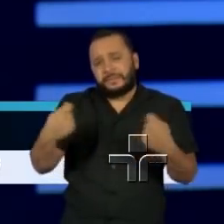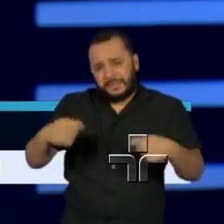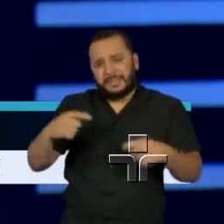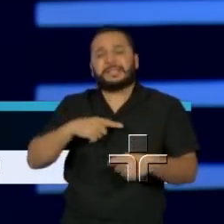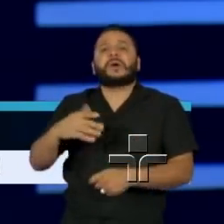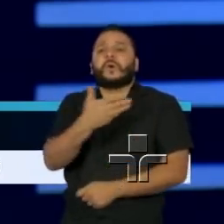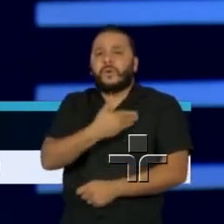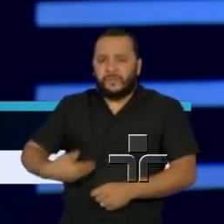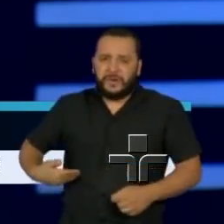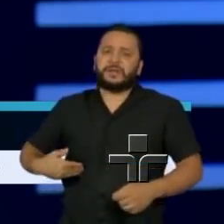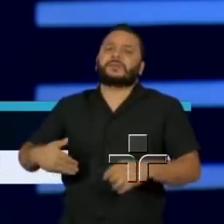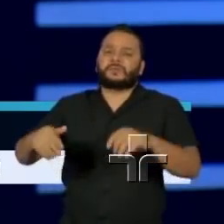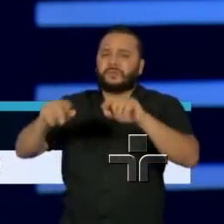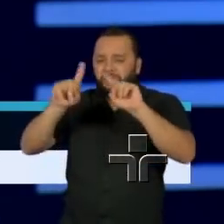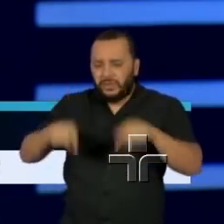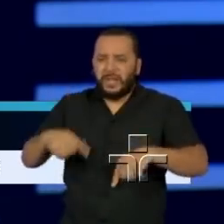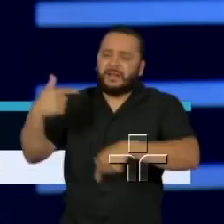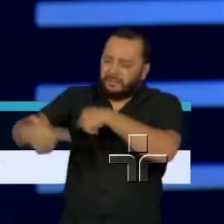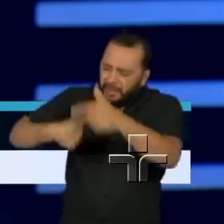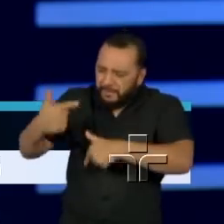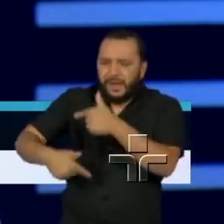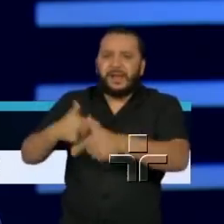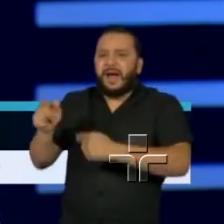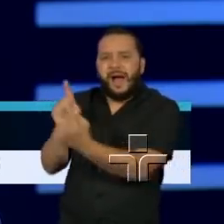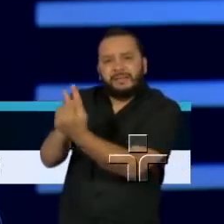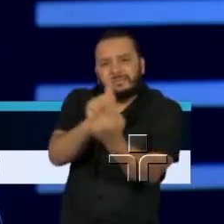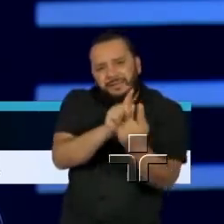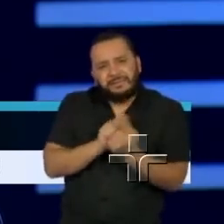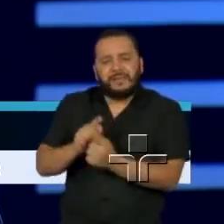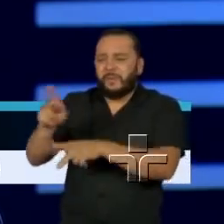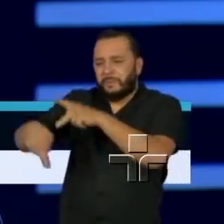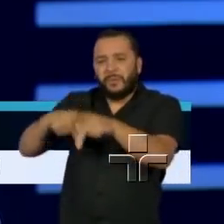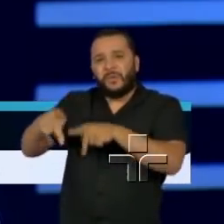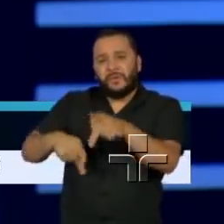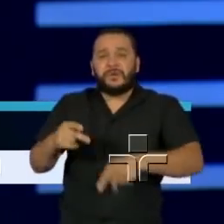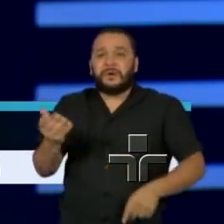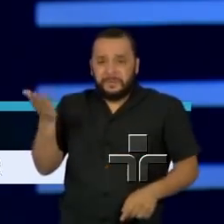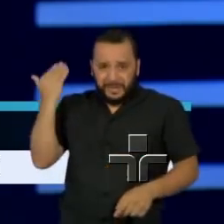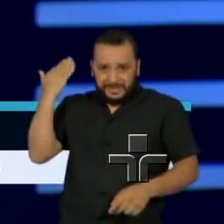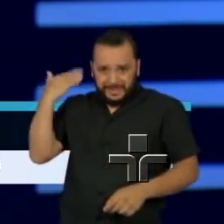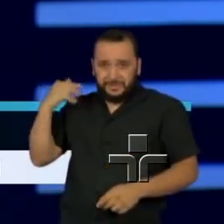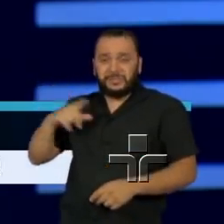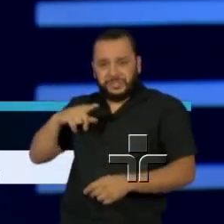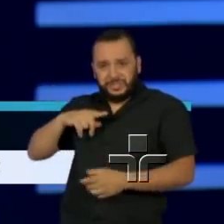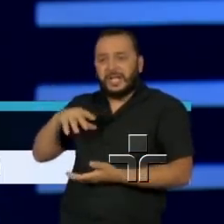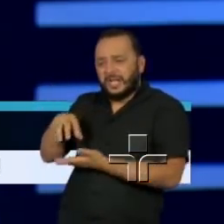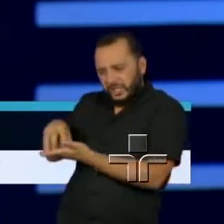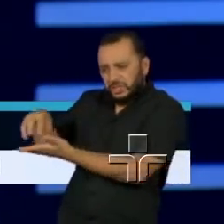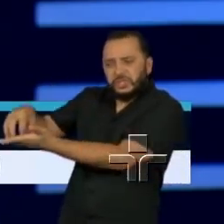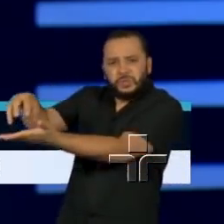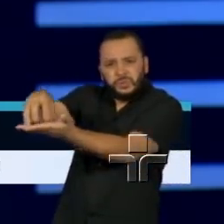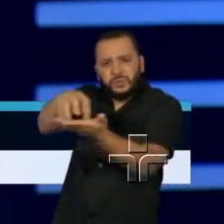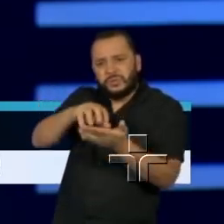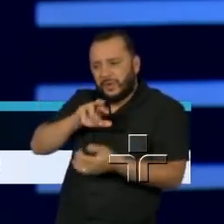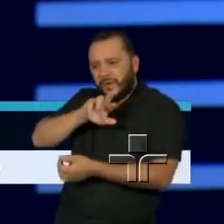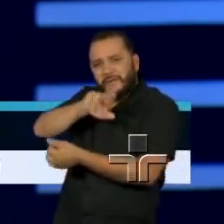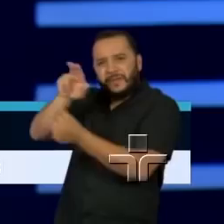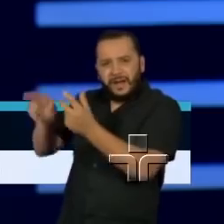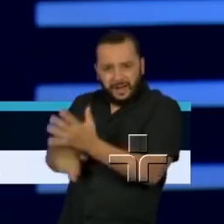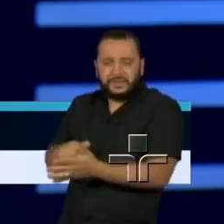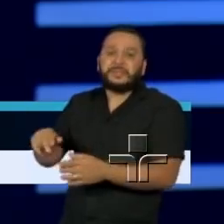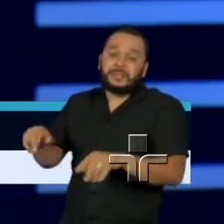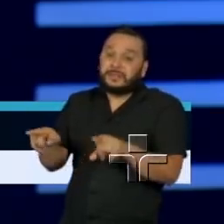atendam devidamente a população. A grande questão é essa. Nós temos um instituto que não é fácil, reconheço, é complexo, são milhões